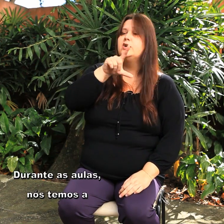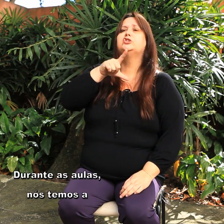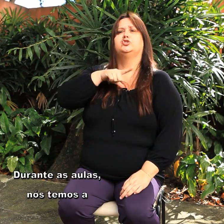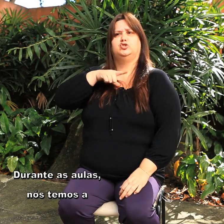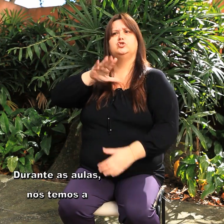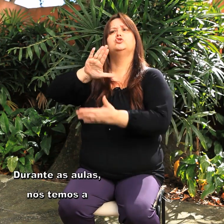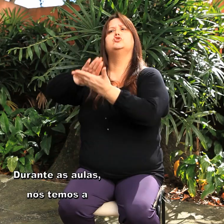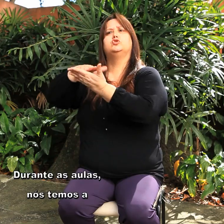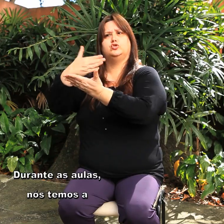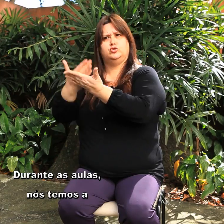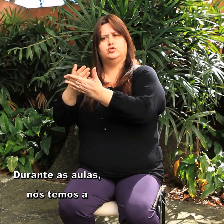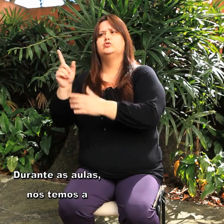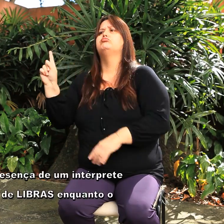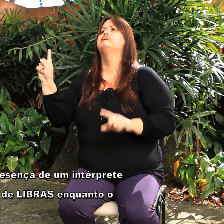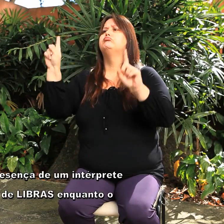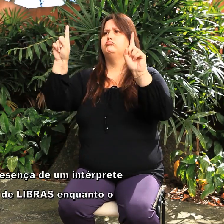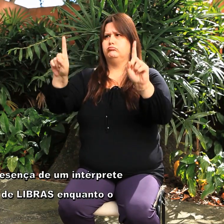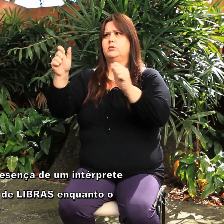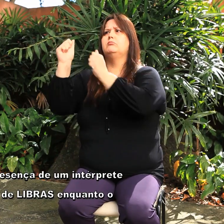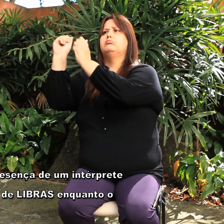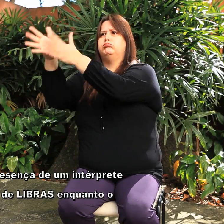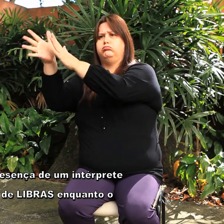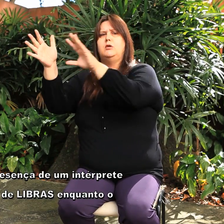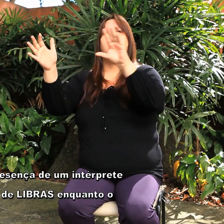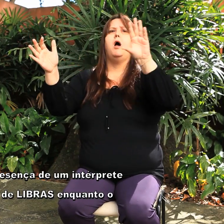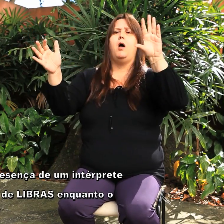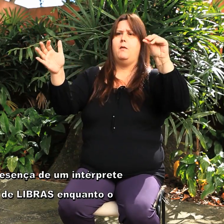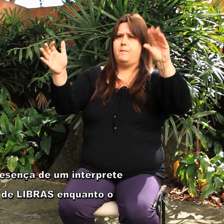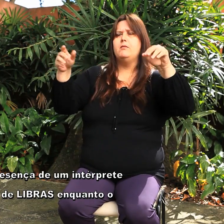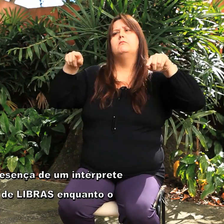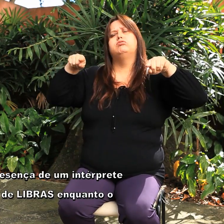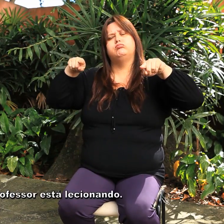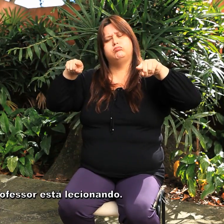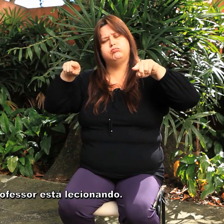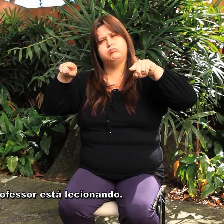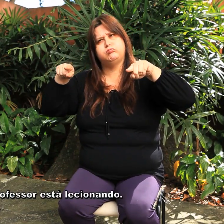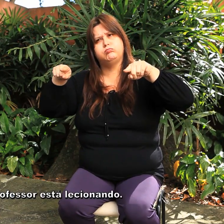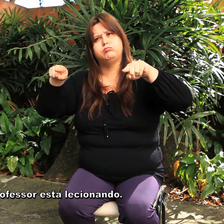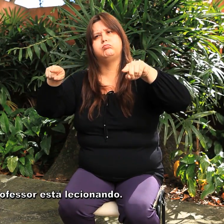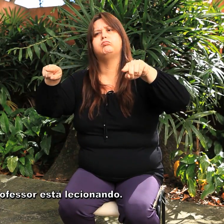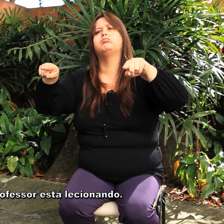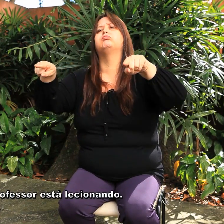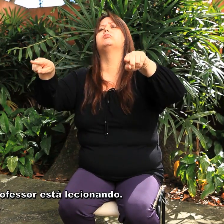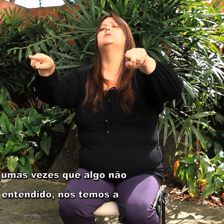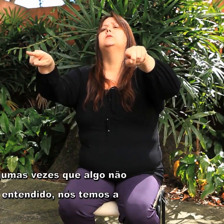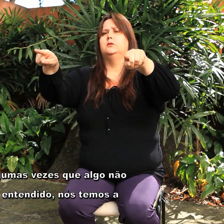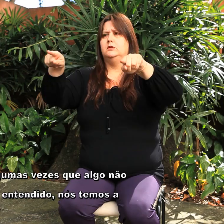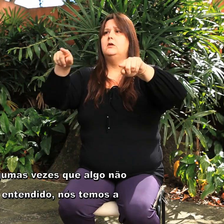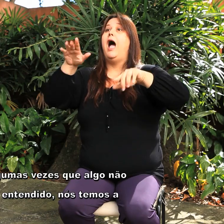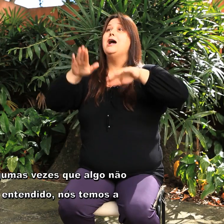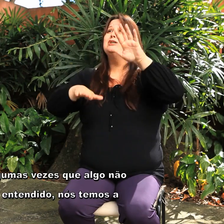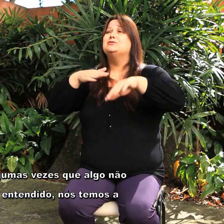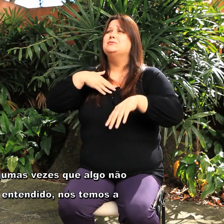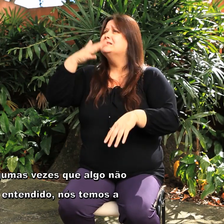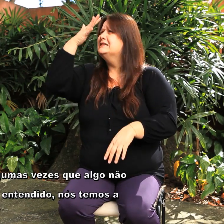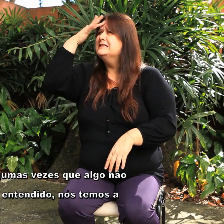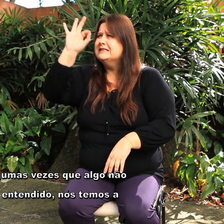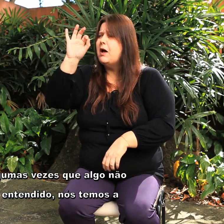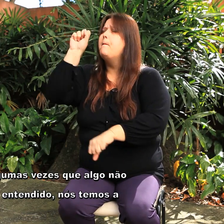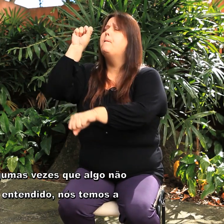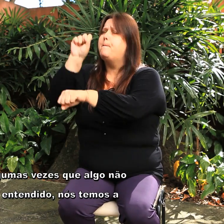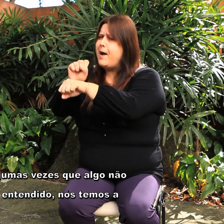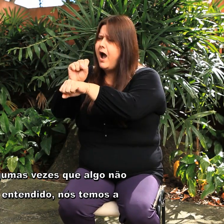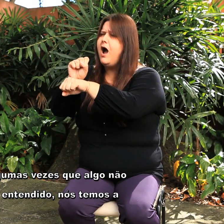Durante as aulas, nós temos a presença de um intérprete de Libras enquanto o professor está lecionando. Algumas vezes, que algo